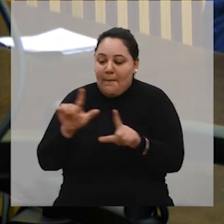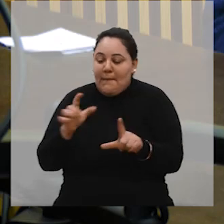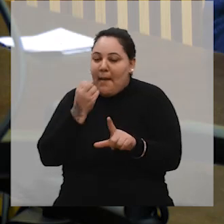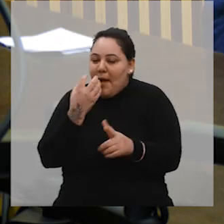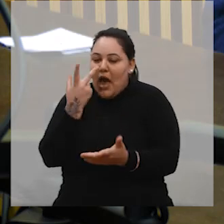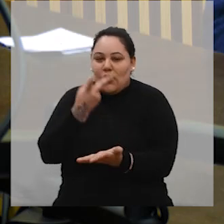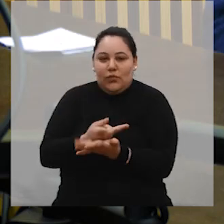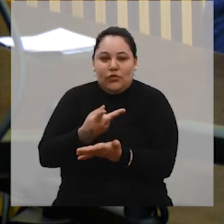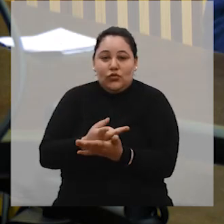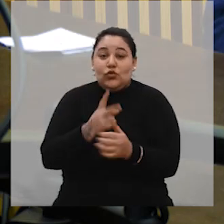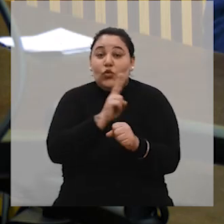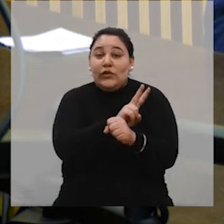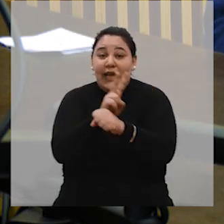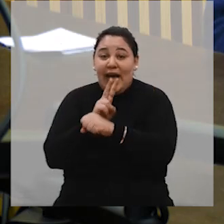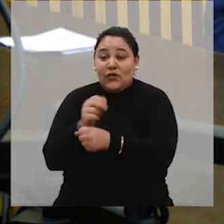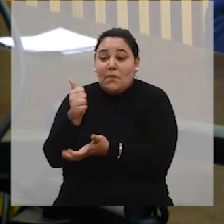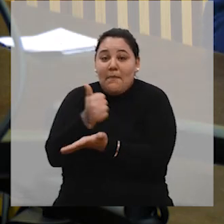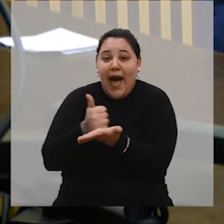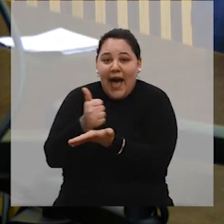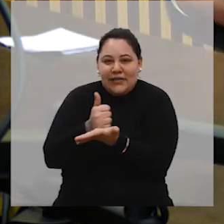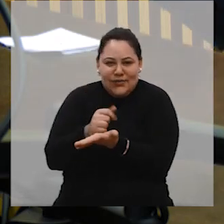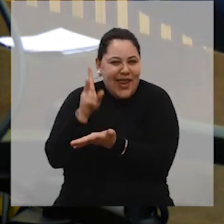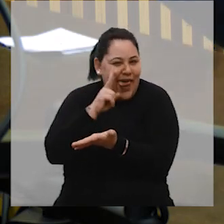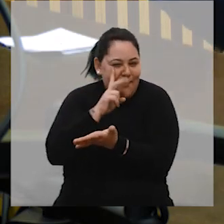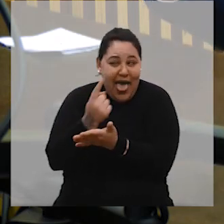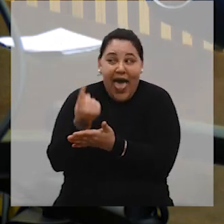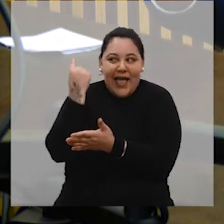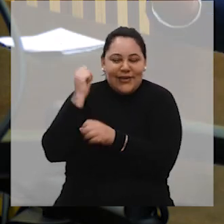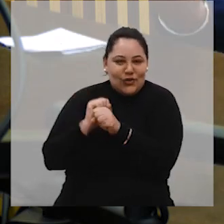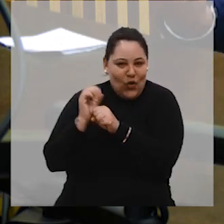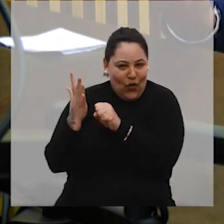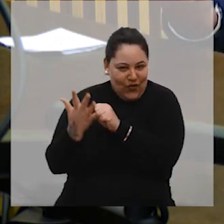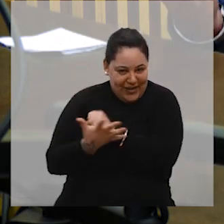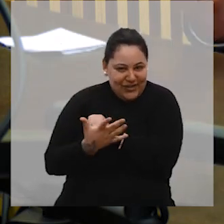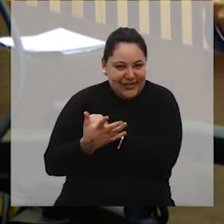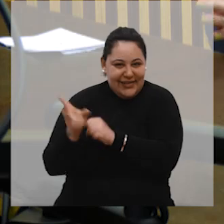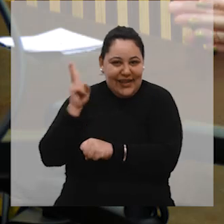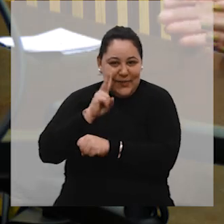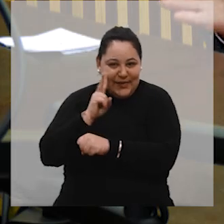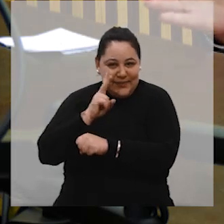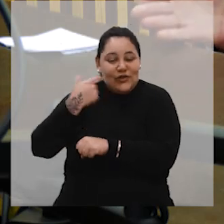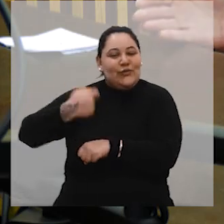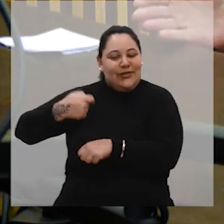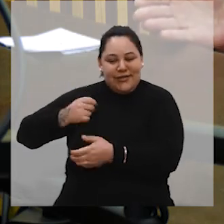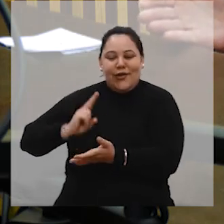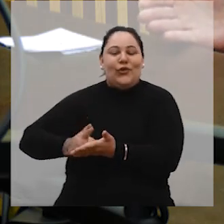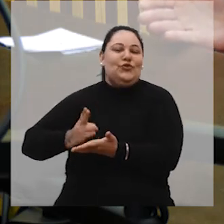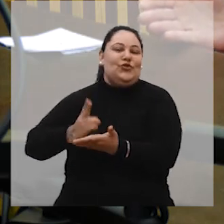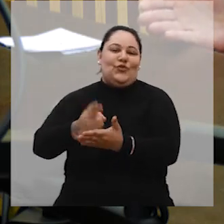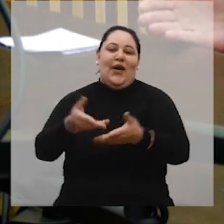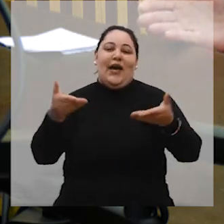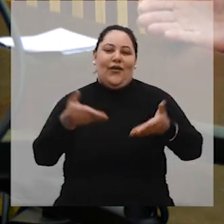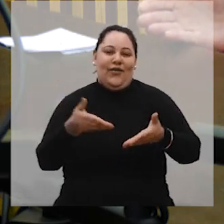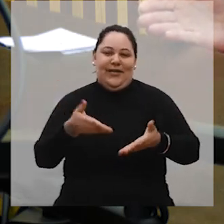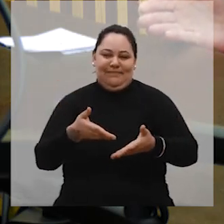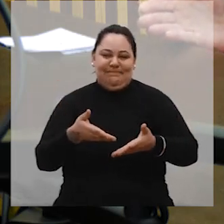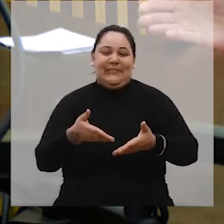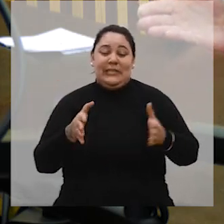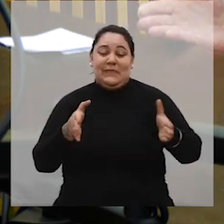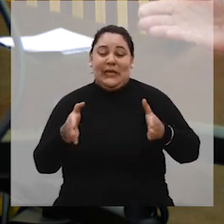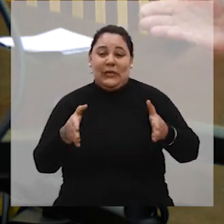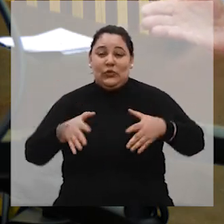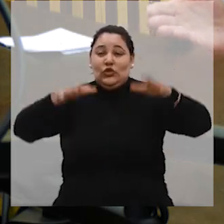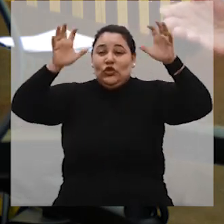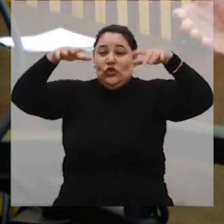Aqueles cuidados que a gente tinha lá atrás com a pandemia, que a pandemia nos trouxe, eu acho que eles são extremamente válidos